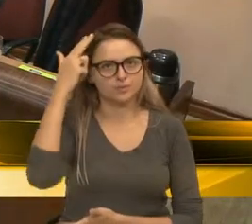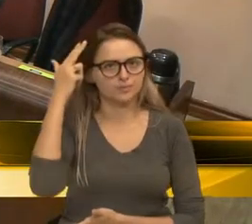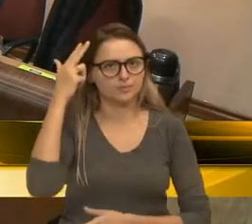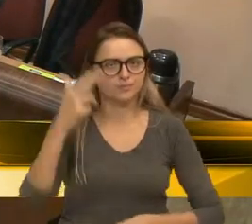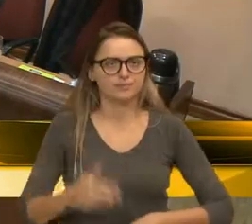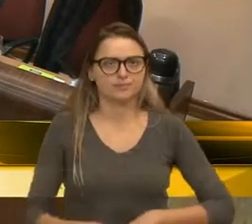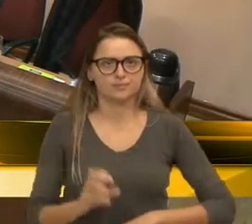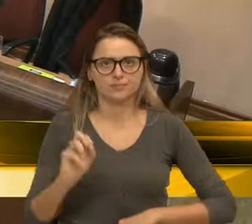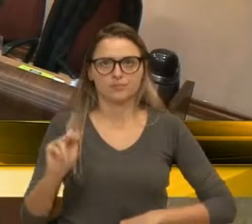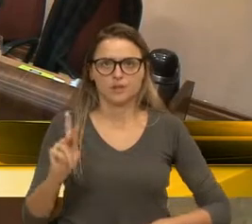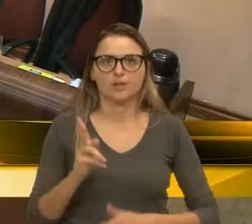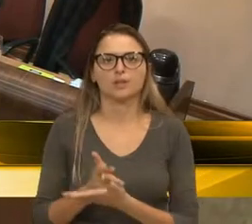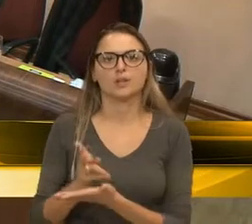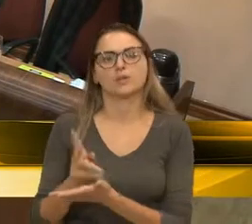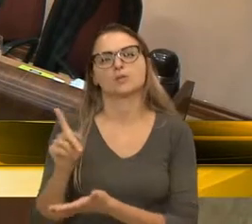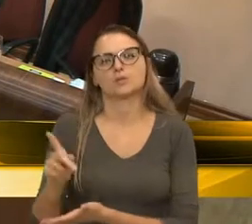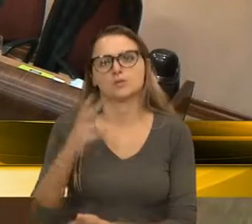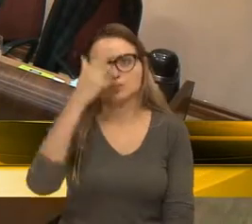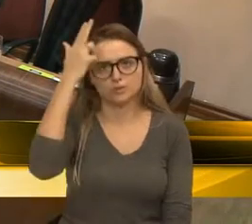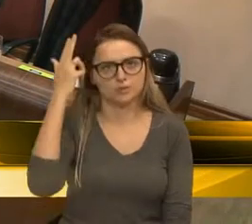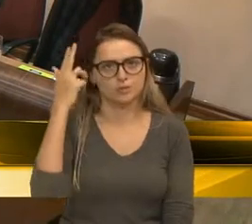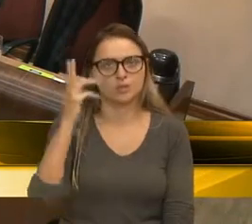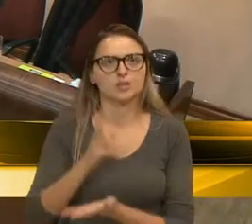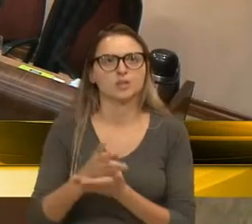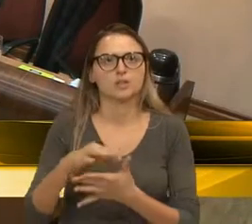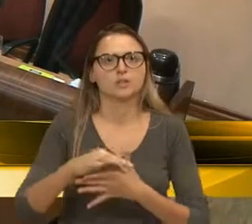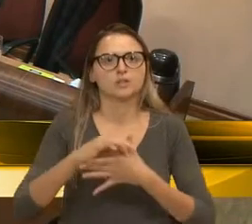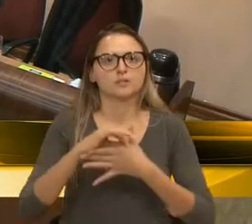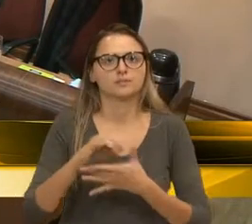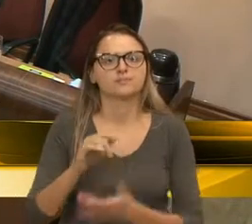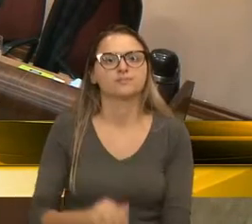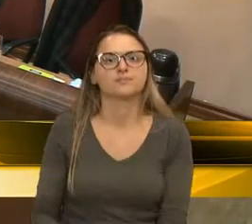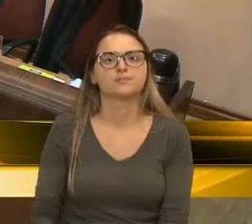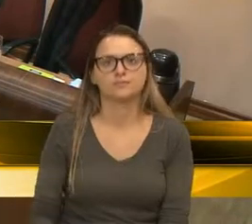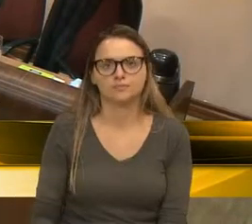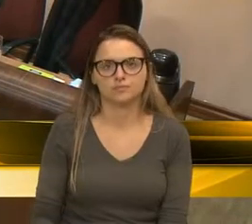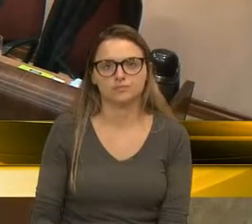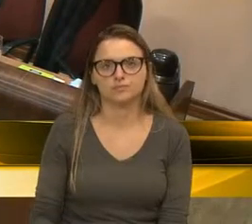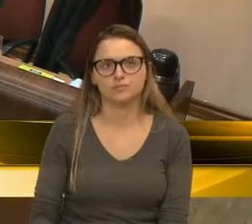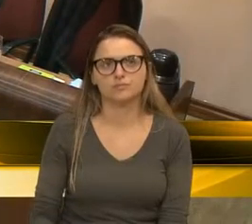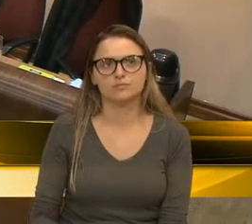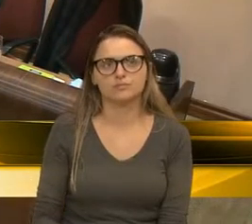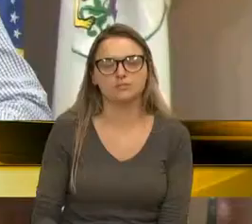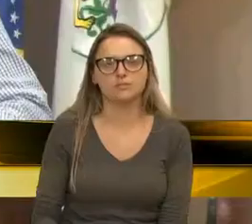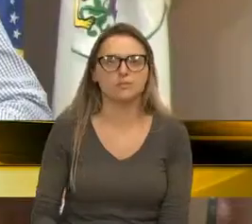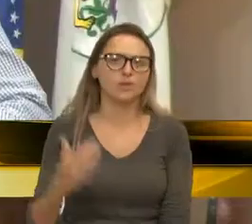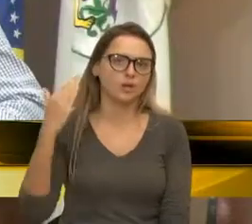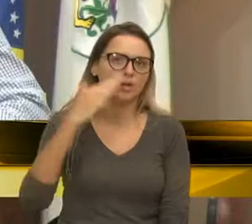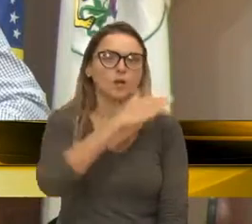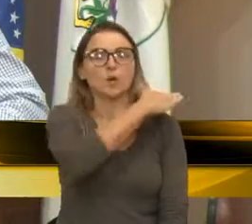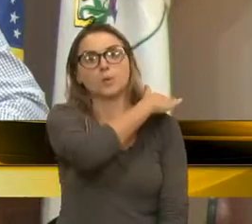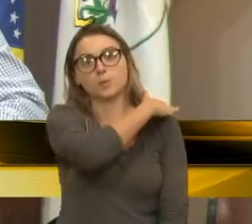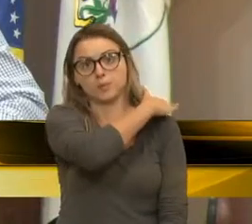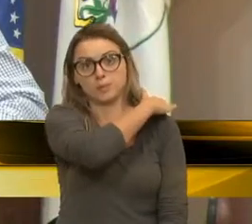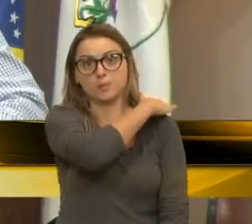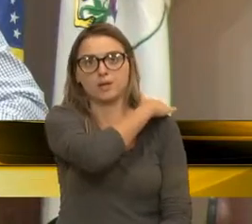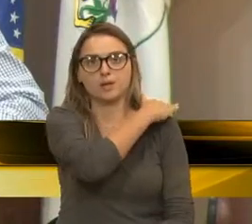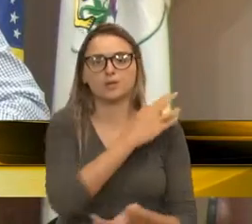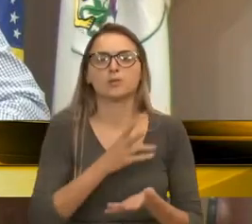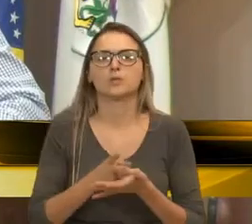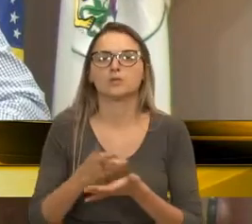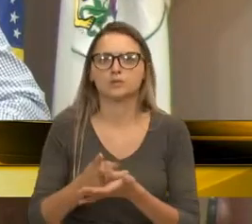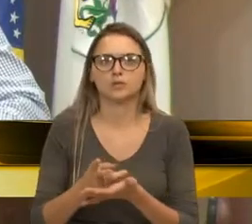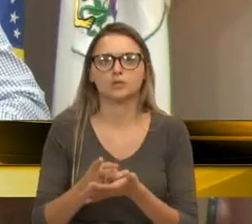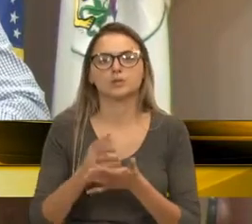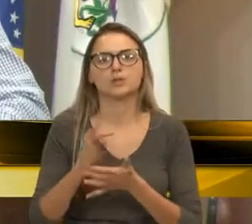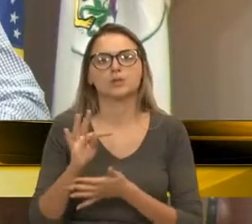Ok, vereador, segue em declaração de líder. Obrigado. Pulmões, então, como foi dito, parte do tecido pode